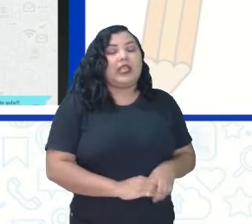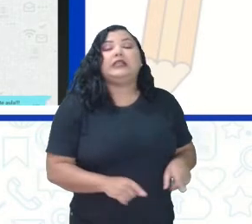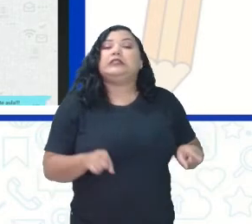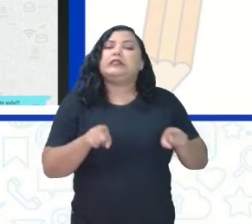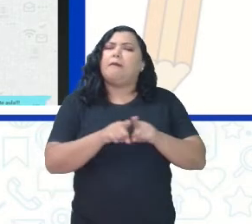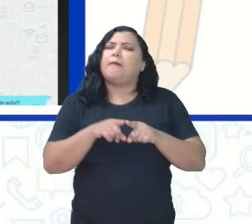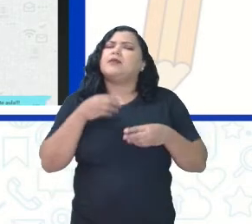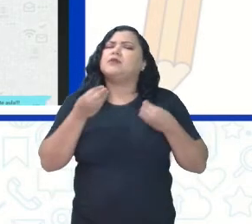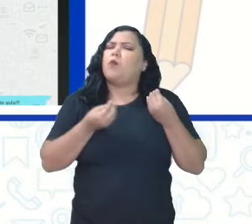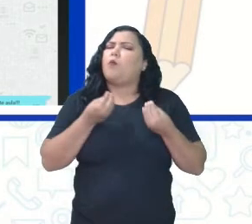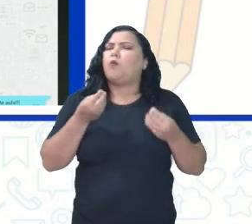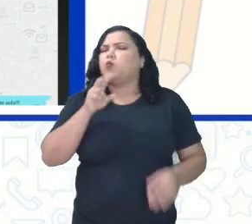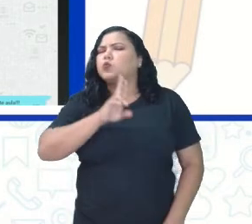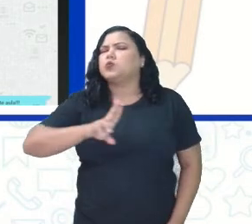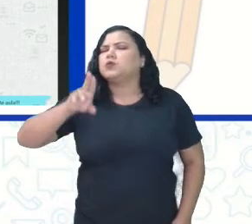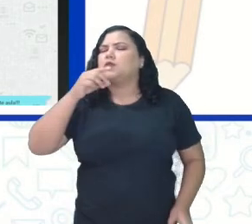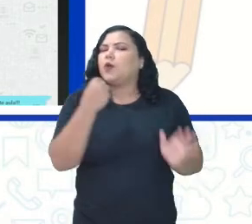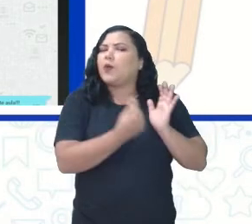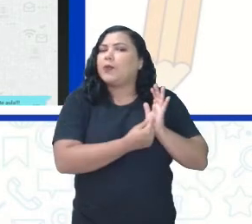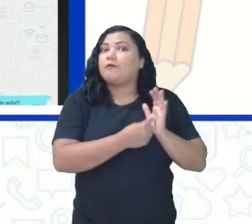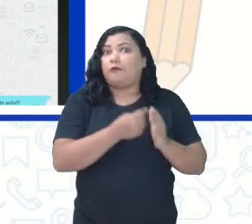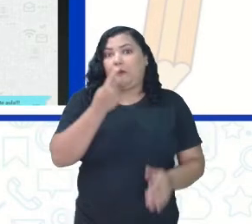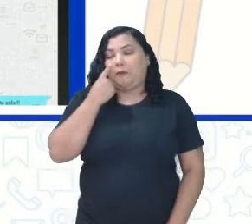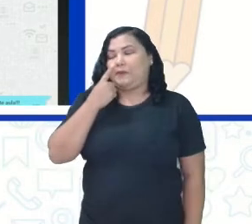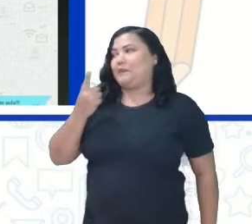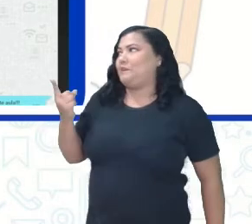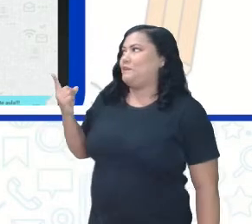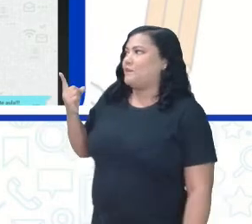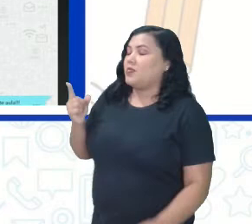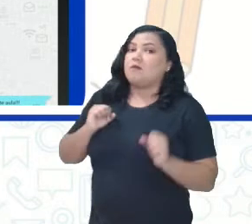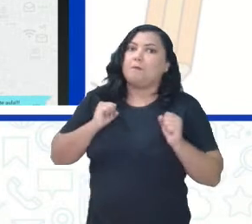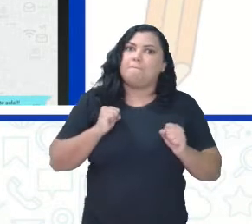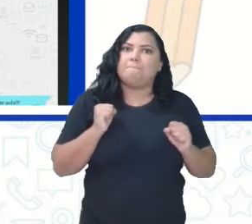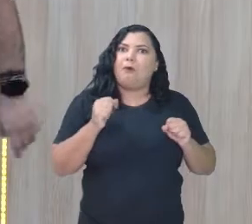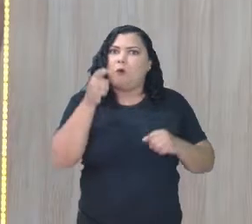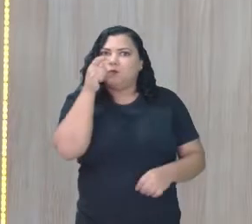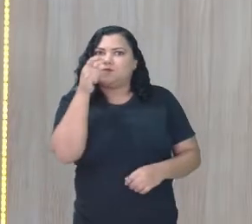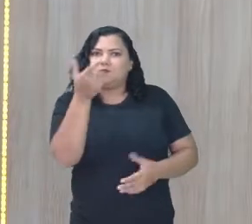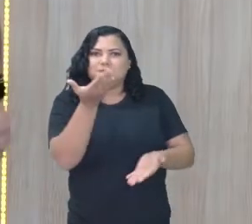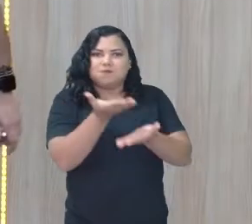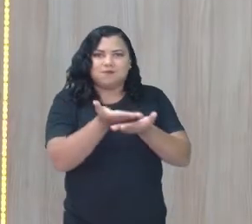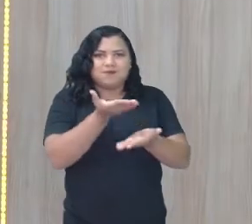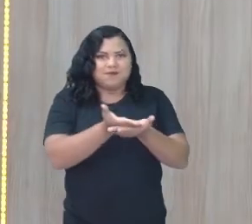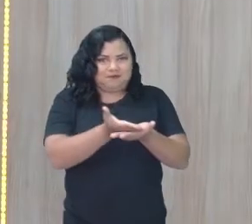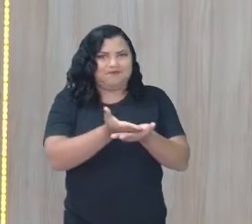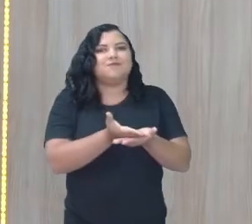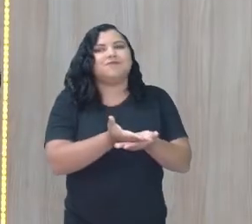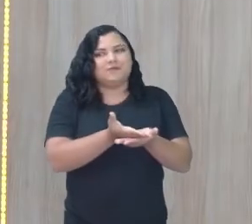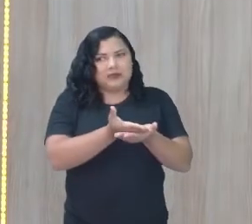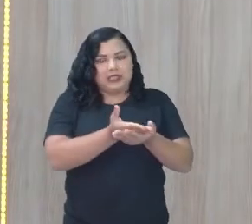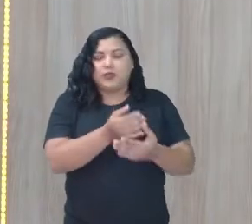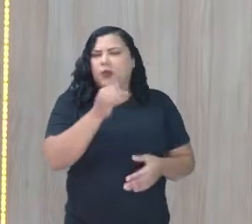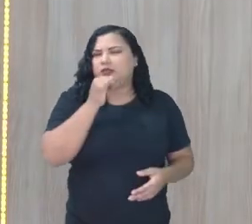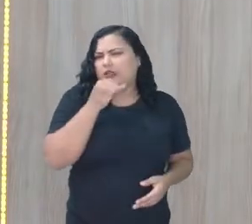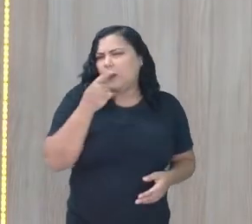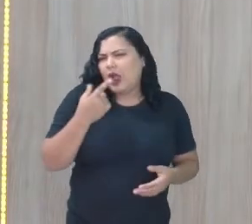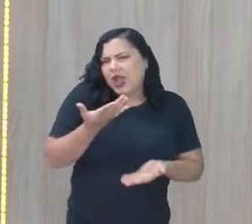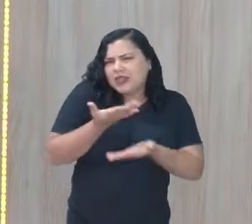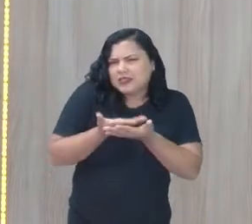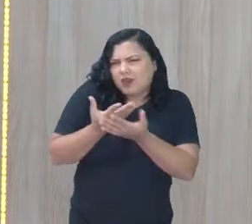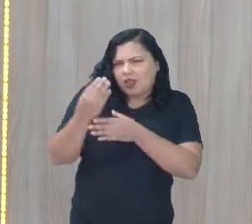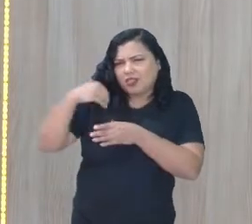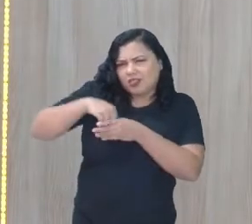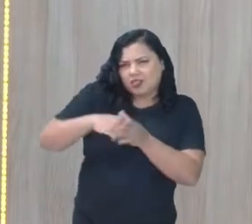do aplicativo, você pode assistir às aulas. E o melhor, essas aulas que você assiste,